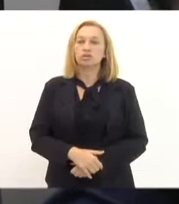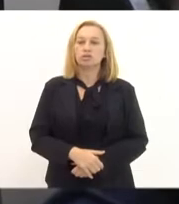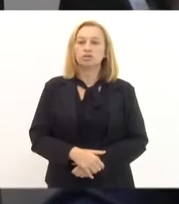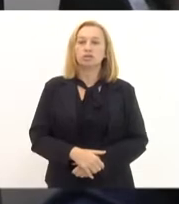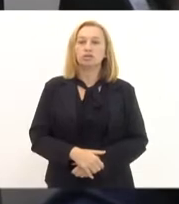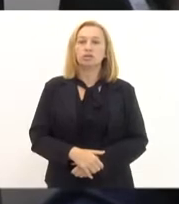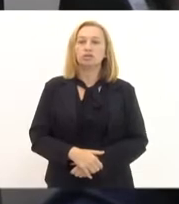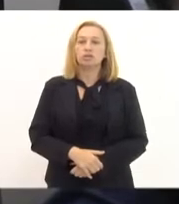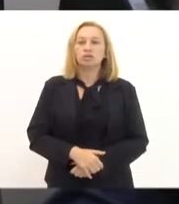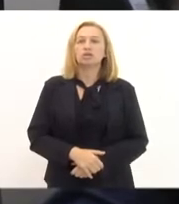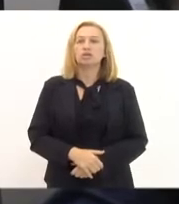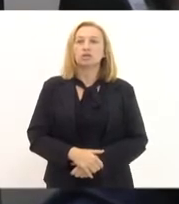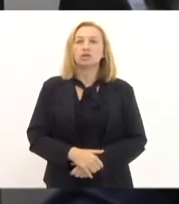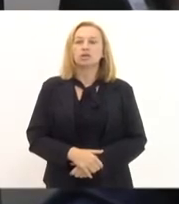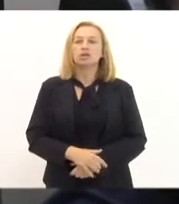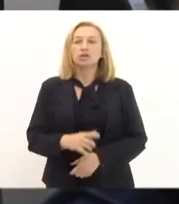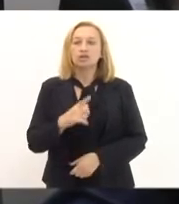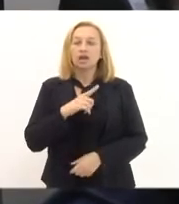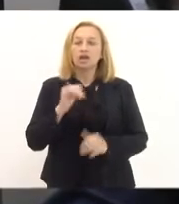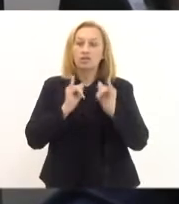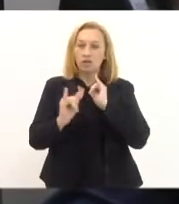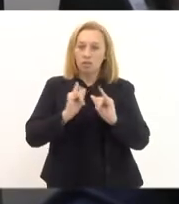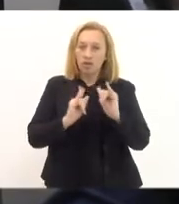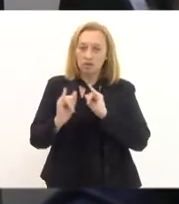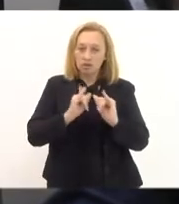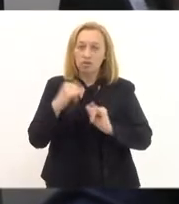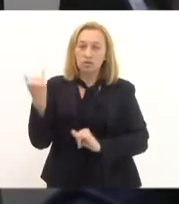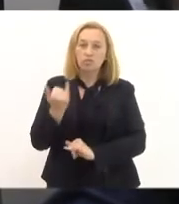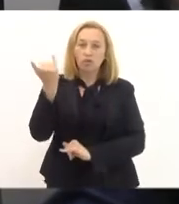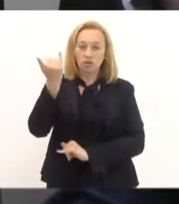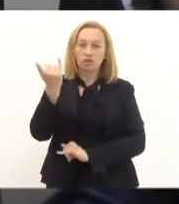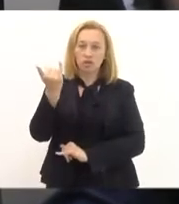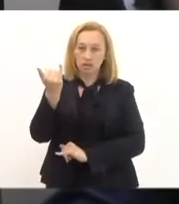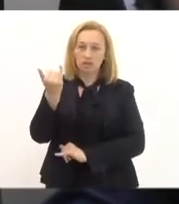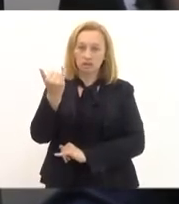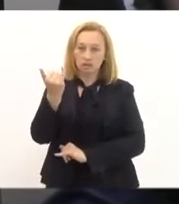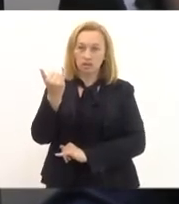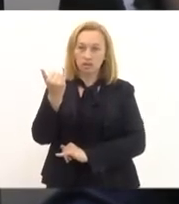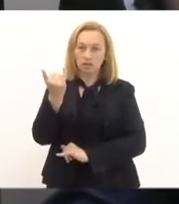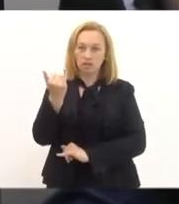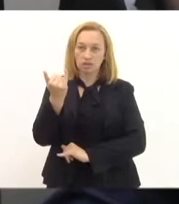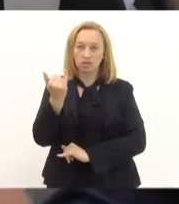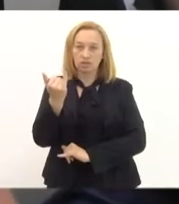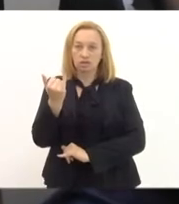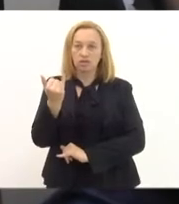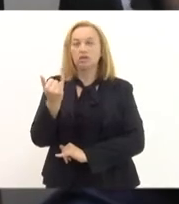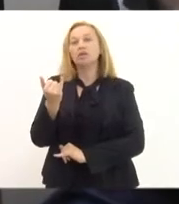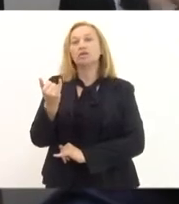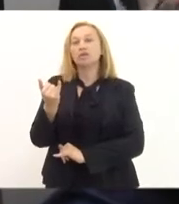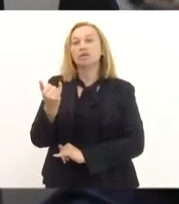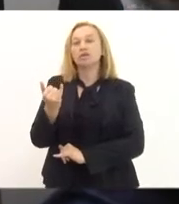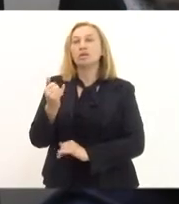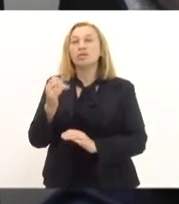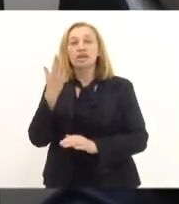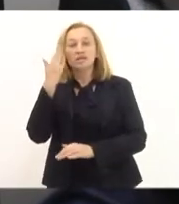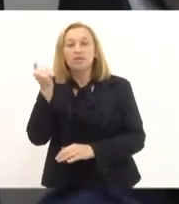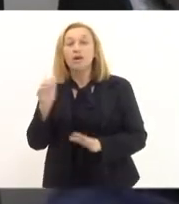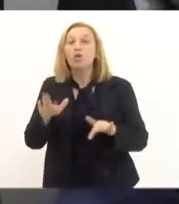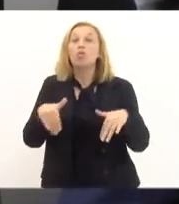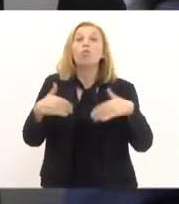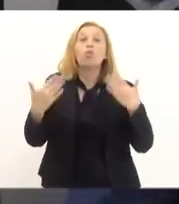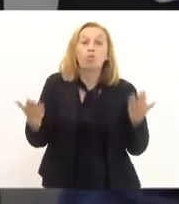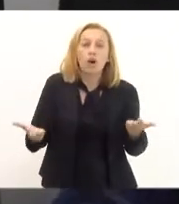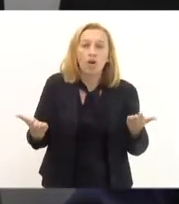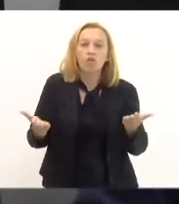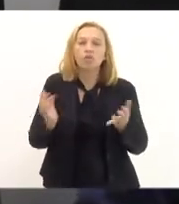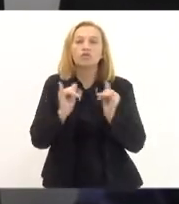que o ministério porque em dados que eu acho que também valeria a pena uma consulta ao Ministério Público quais são é